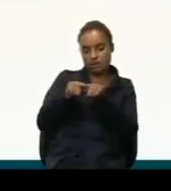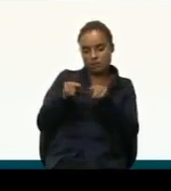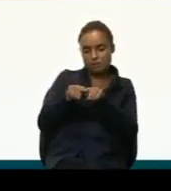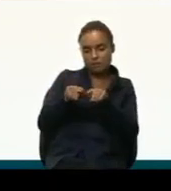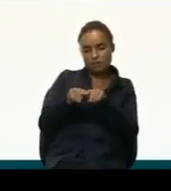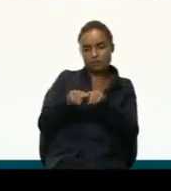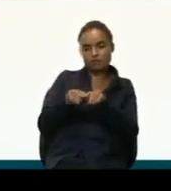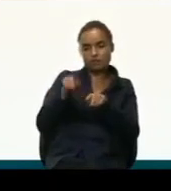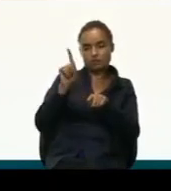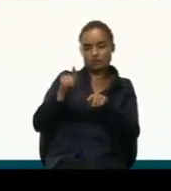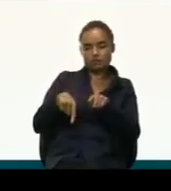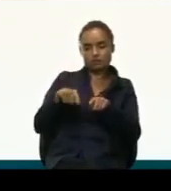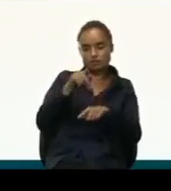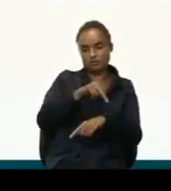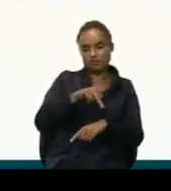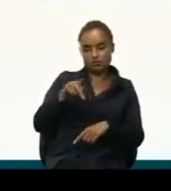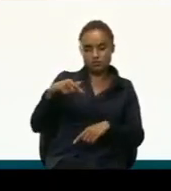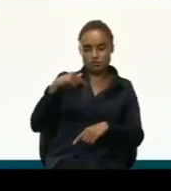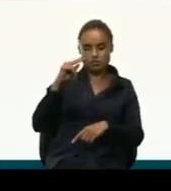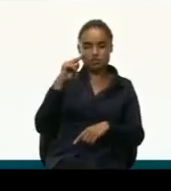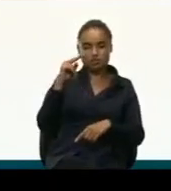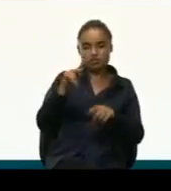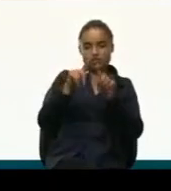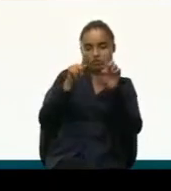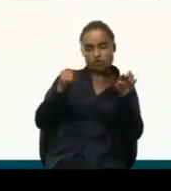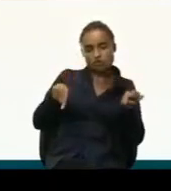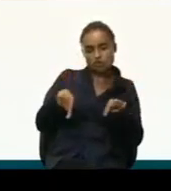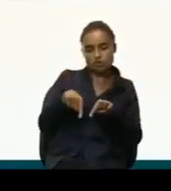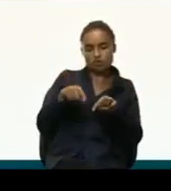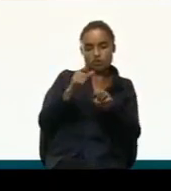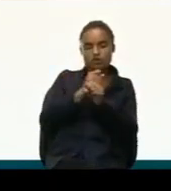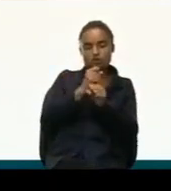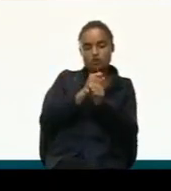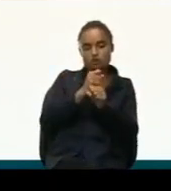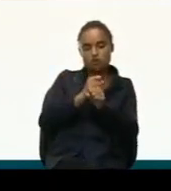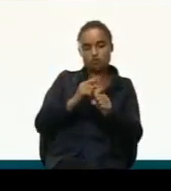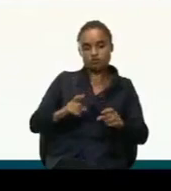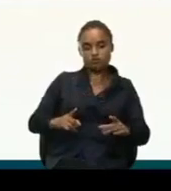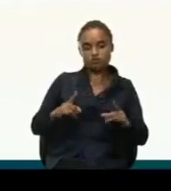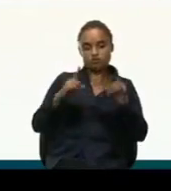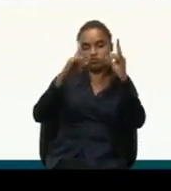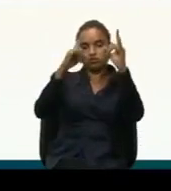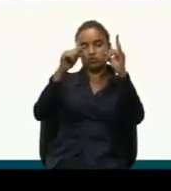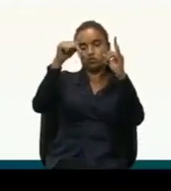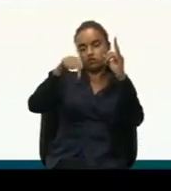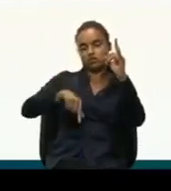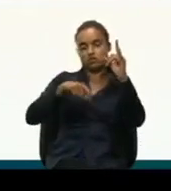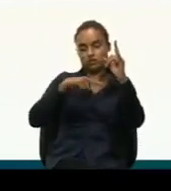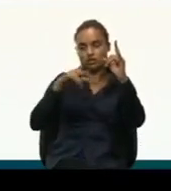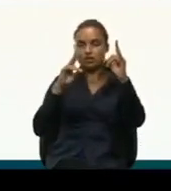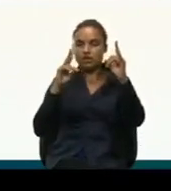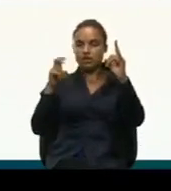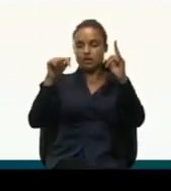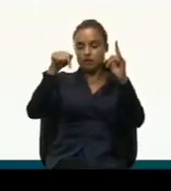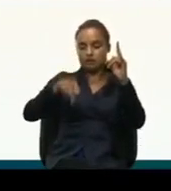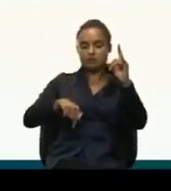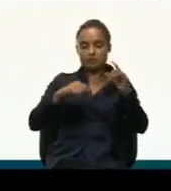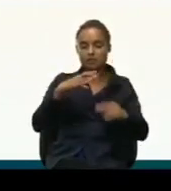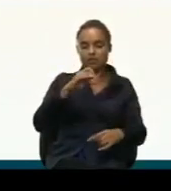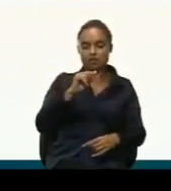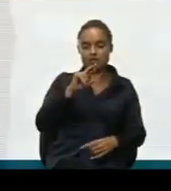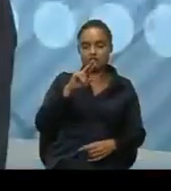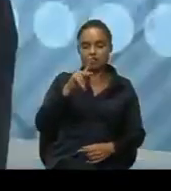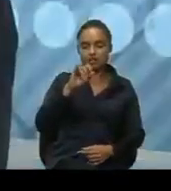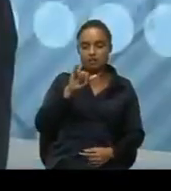ver, inclusive o professor visitou a obra de uma edificação, onde a gente nota que a carpintaria, a